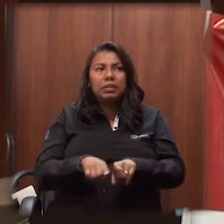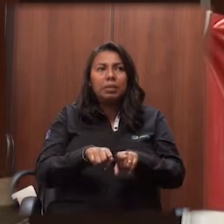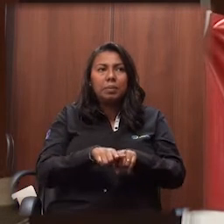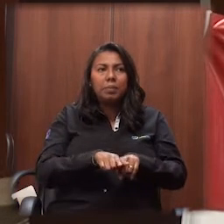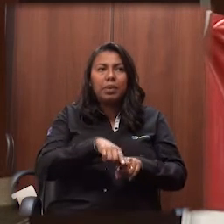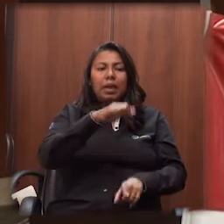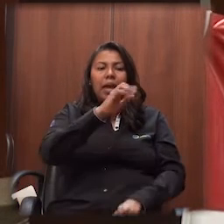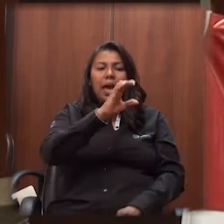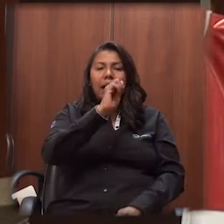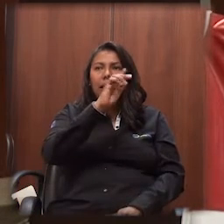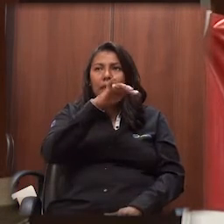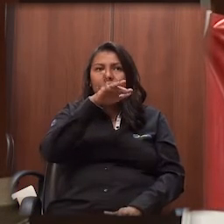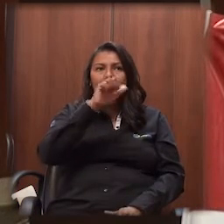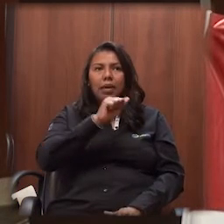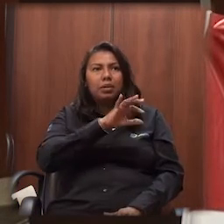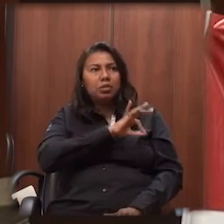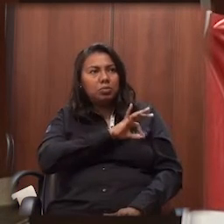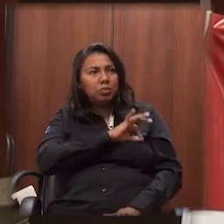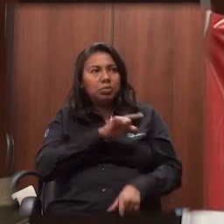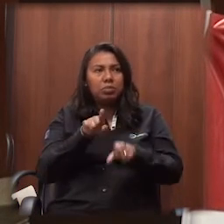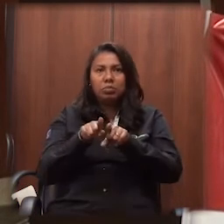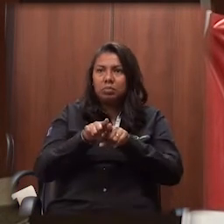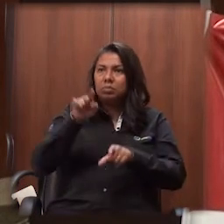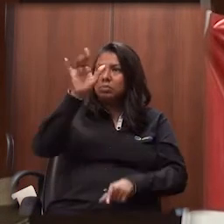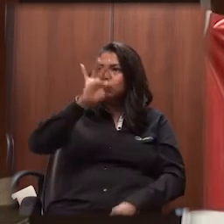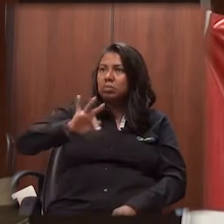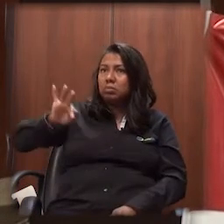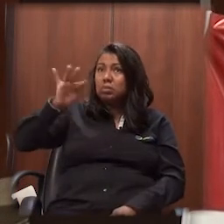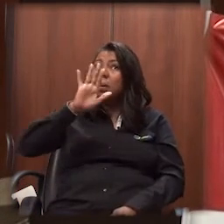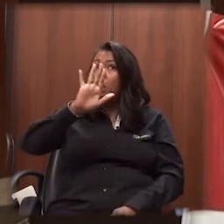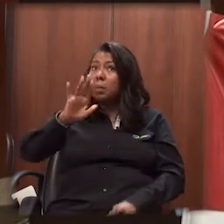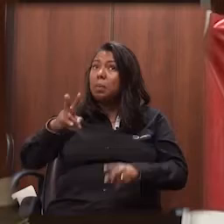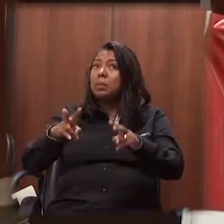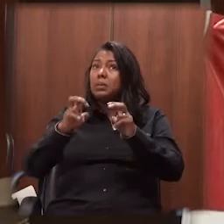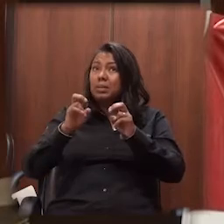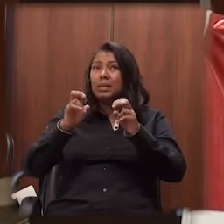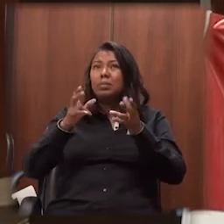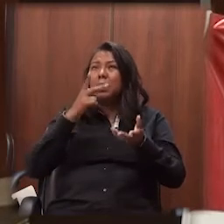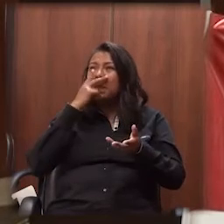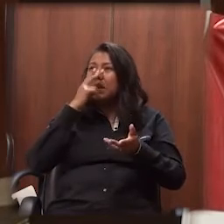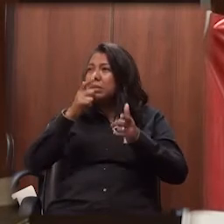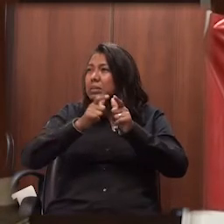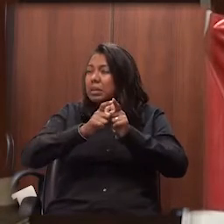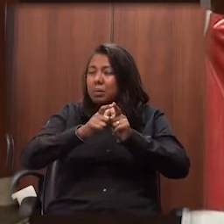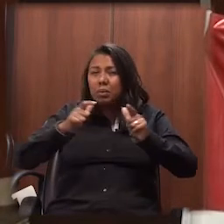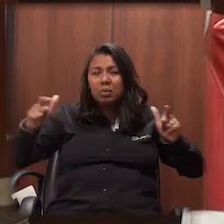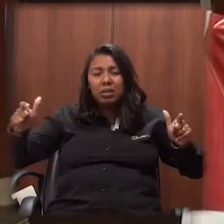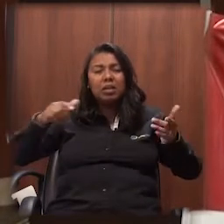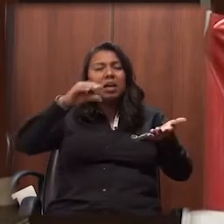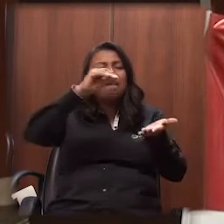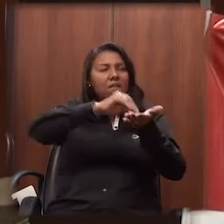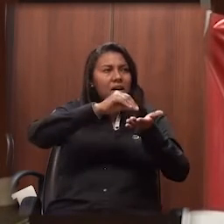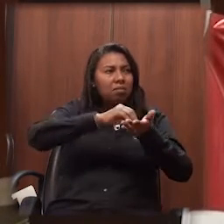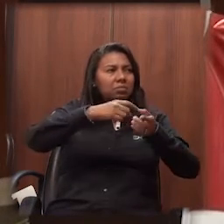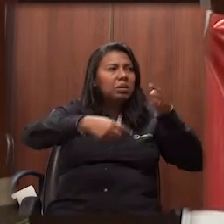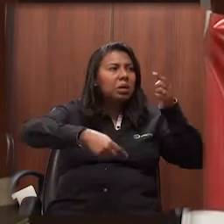e o papel das universidades, nós vamos perceber que, no geral, as instituições têm deficitárias políticas públicas